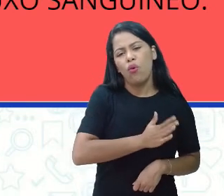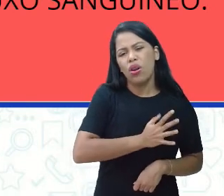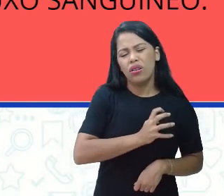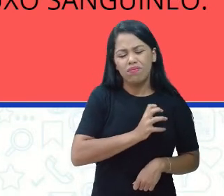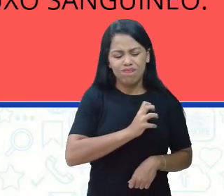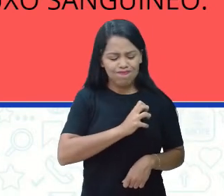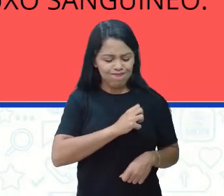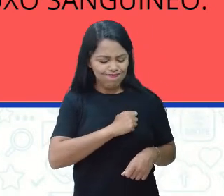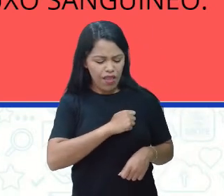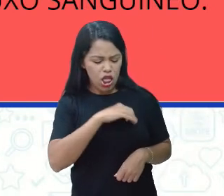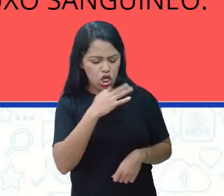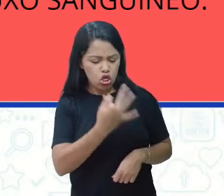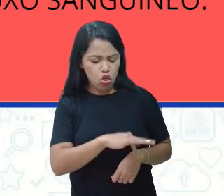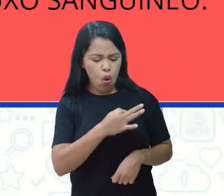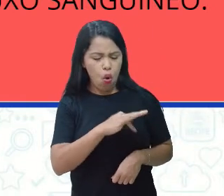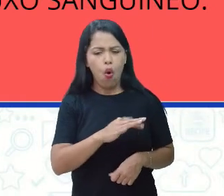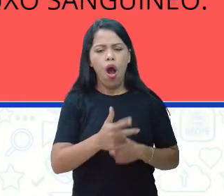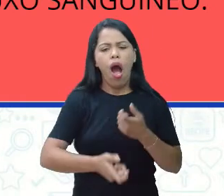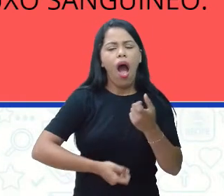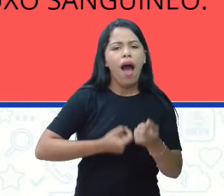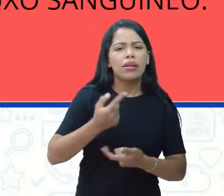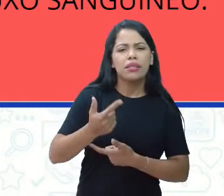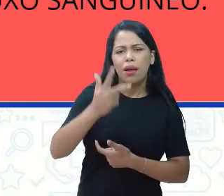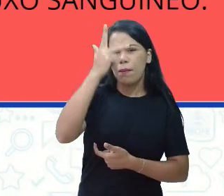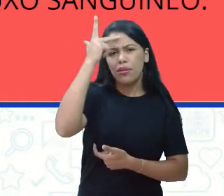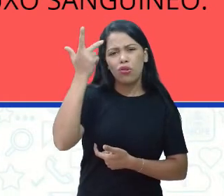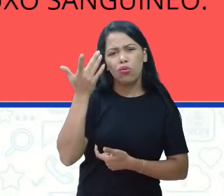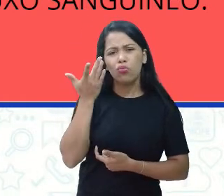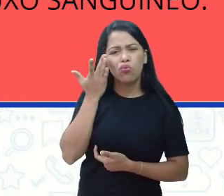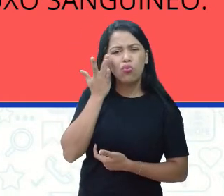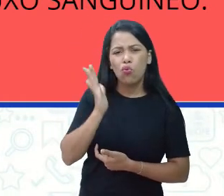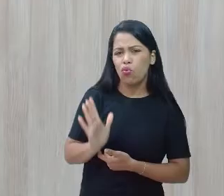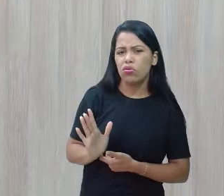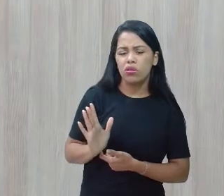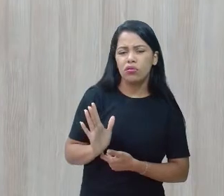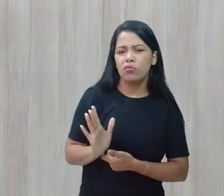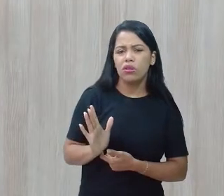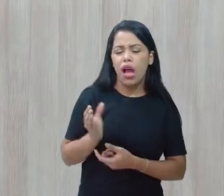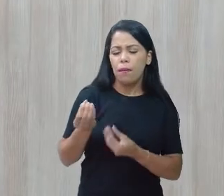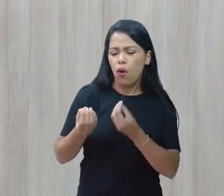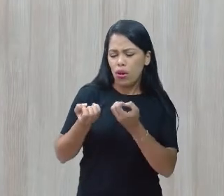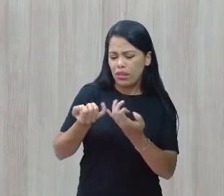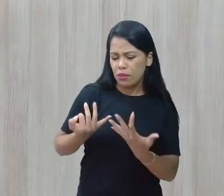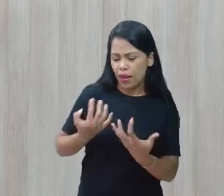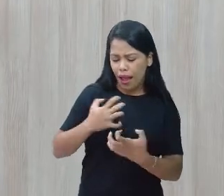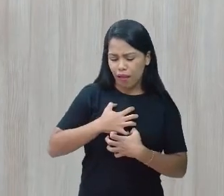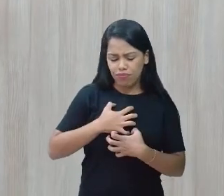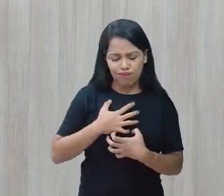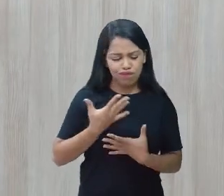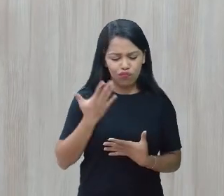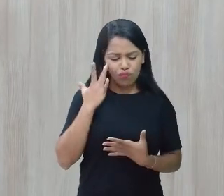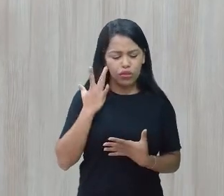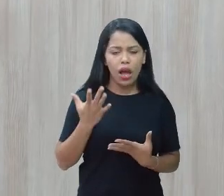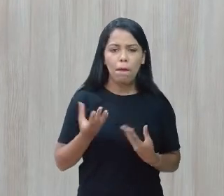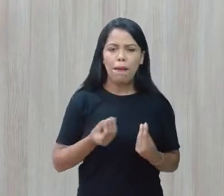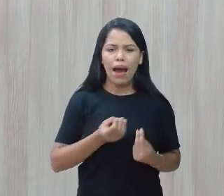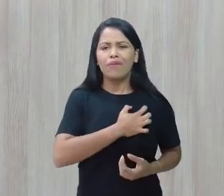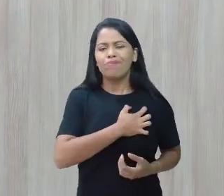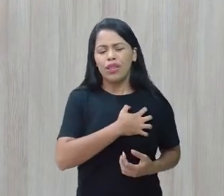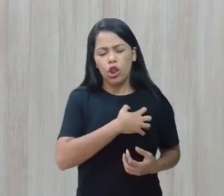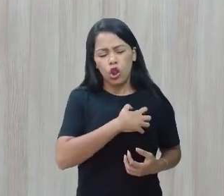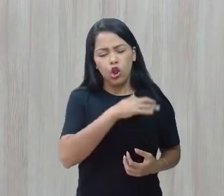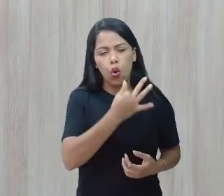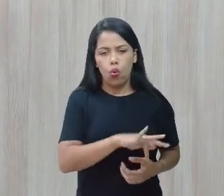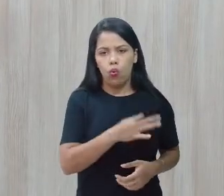sabe nem explicar como é essa dor, mas diz que a localização dela é no peito. Aí tem outras informações a respeito. E